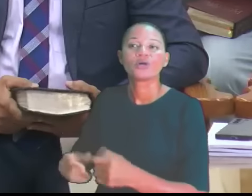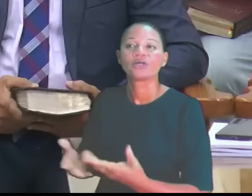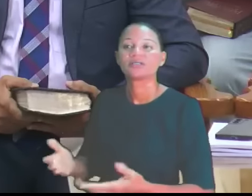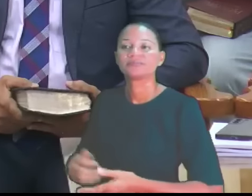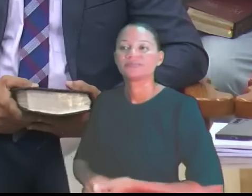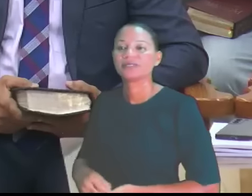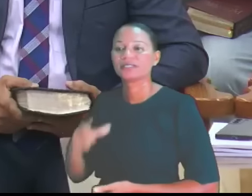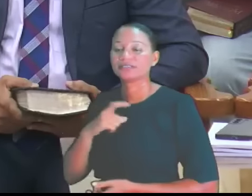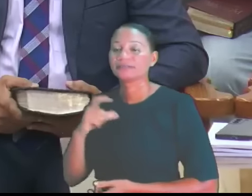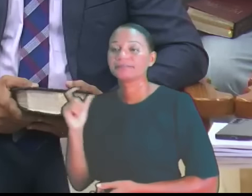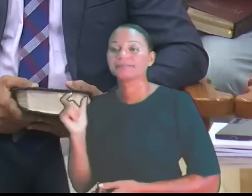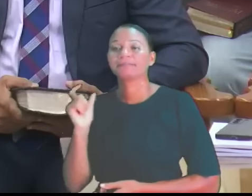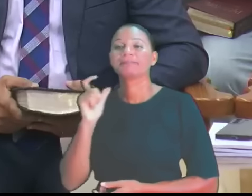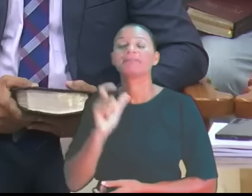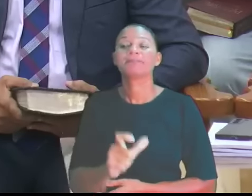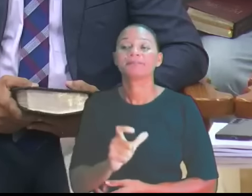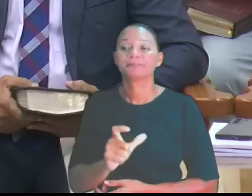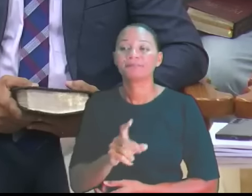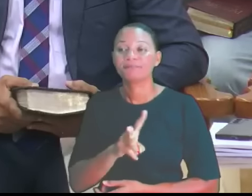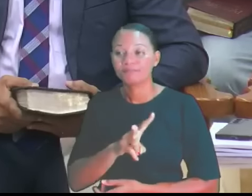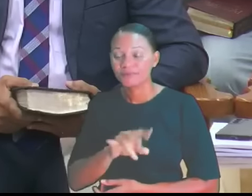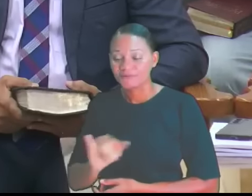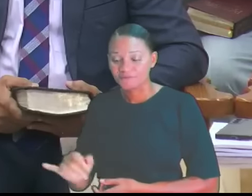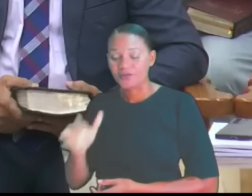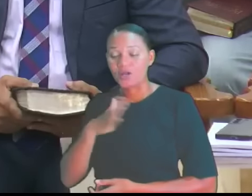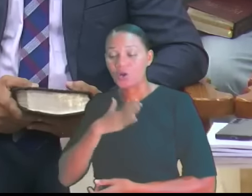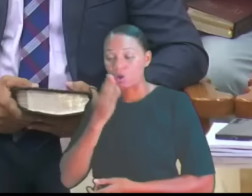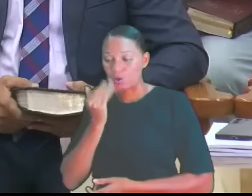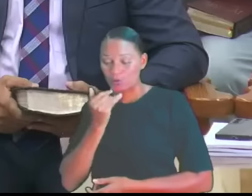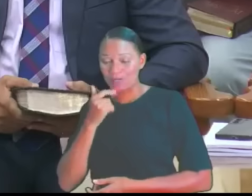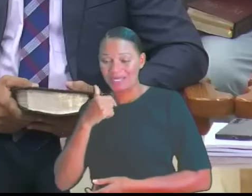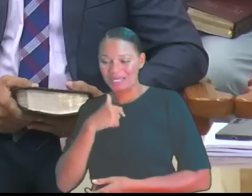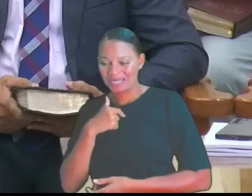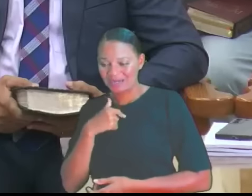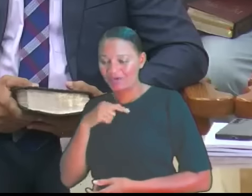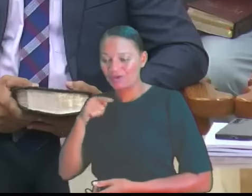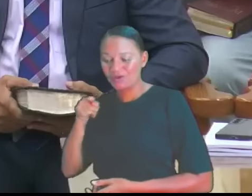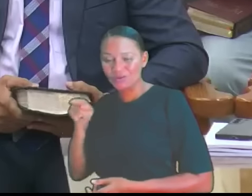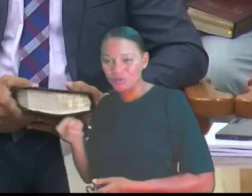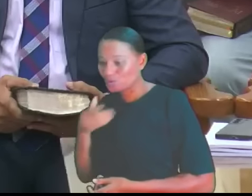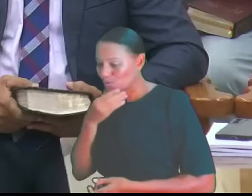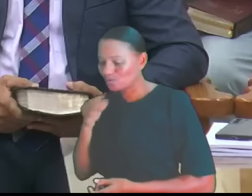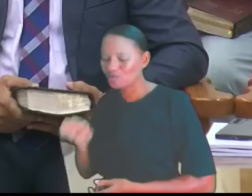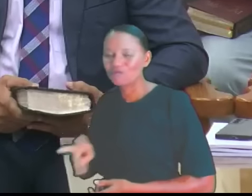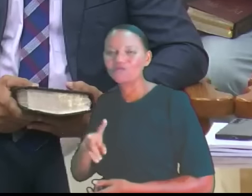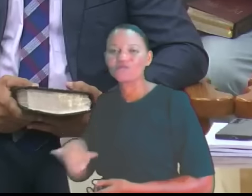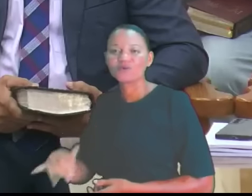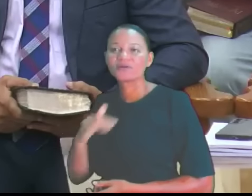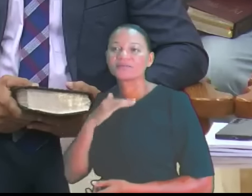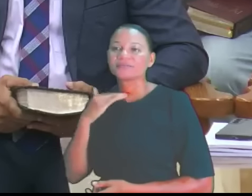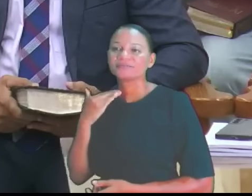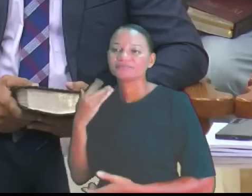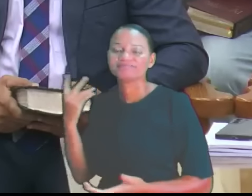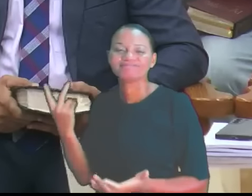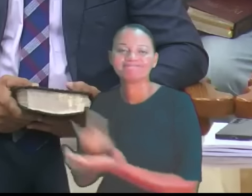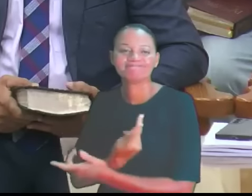uma palavra. Qual foi a palavra? Vai comer eu e o menino, vamos morrer. A palavra de morte estava na casa dela. Pois bem, lá vem a